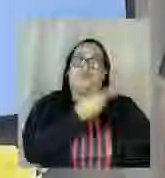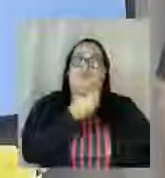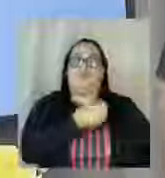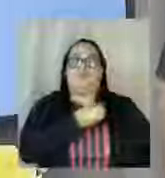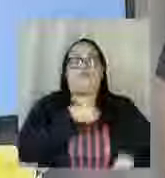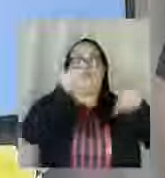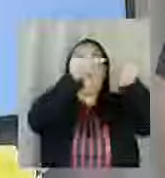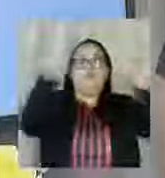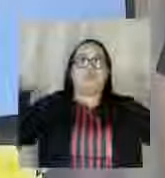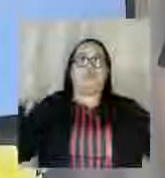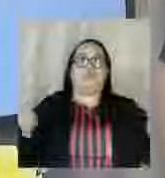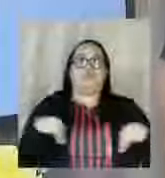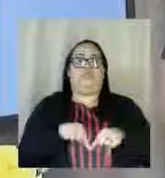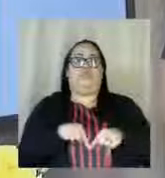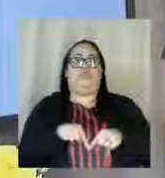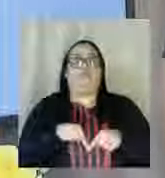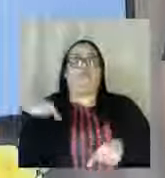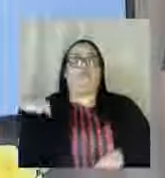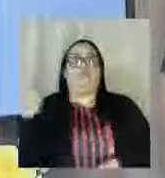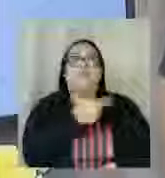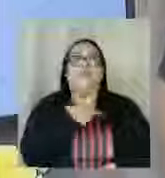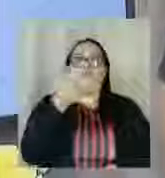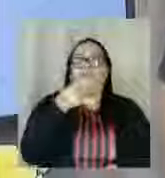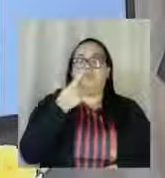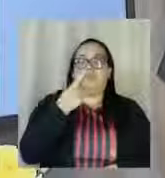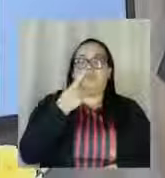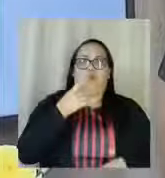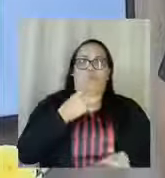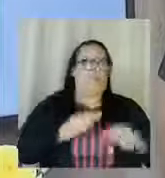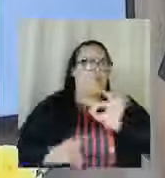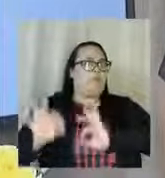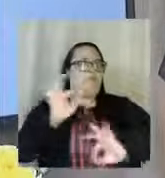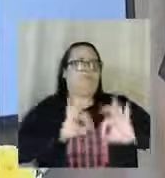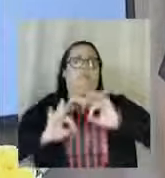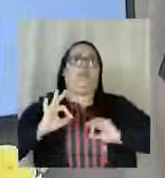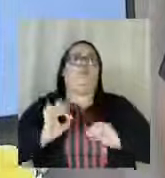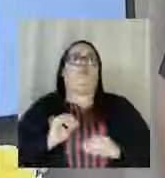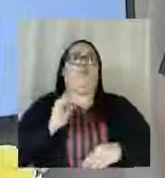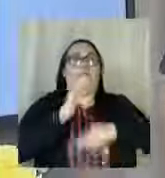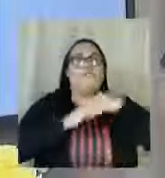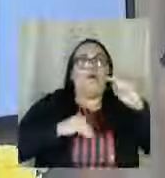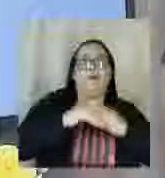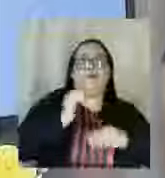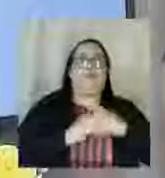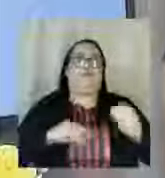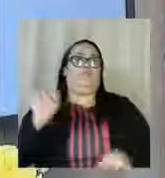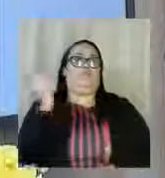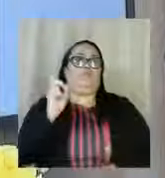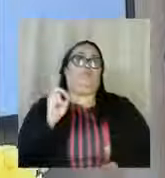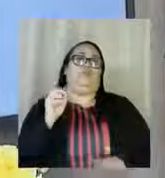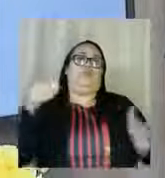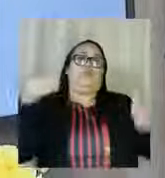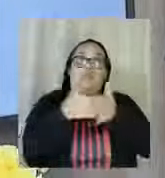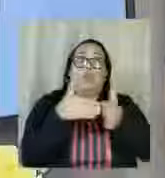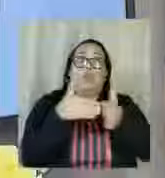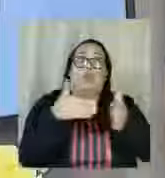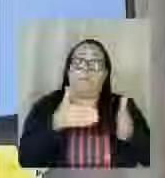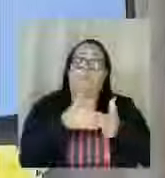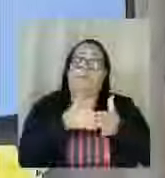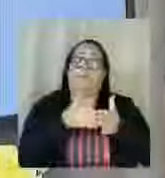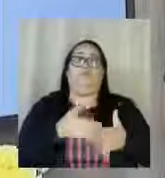sala, se a gente diz, não fui preparado para isso, a gente já coloca ali uma barreira atitudinal quase